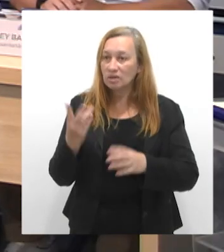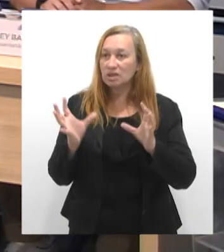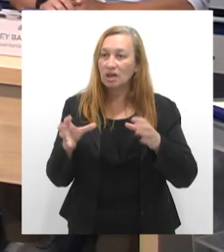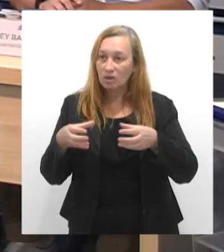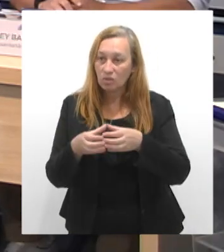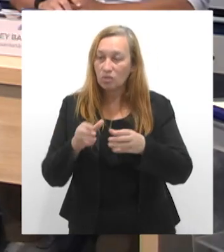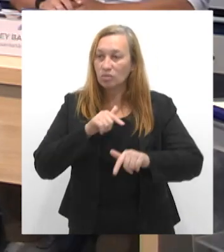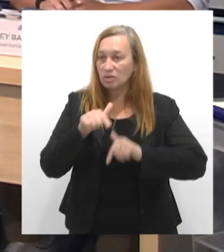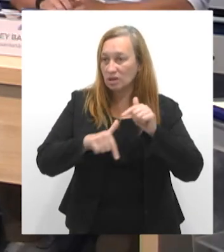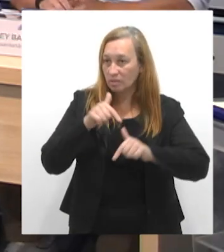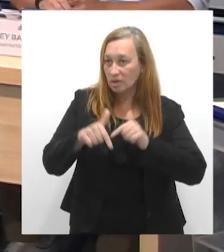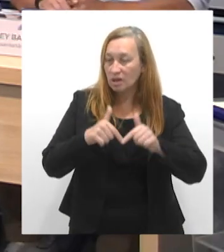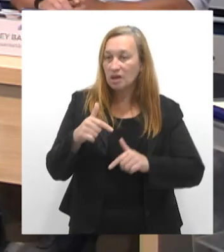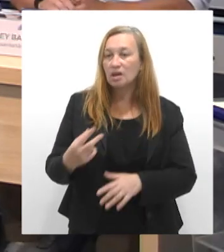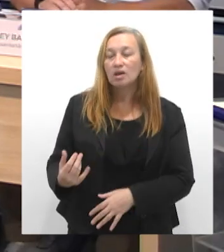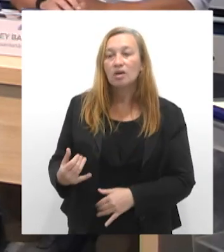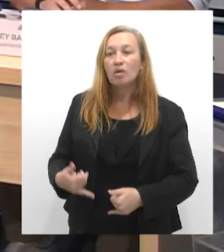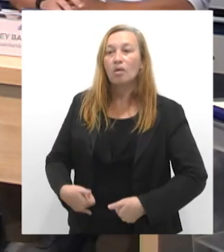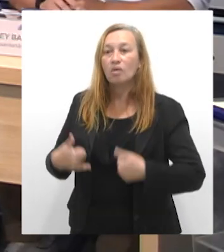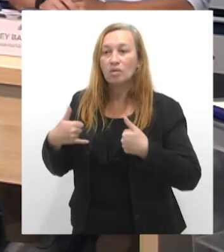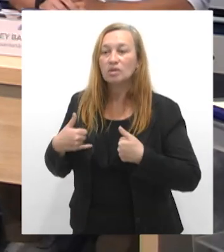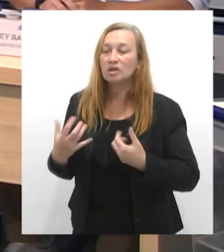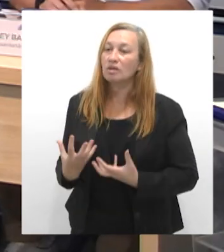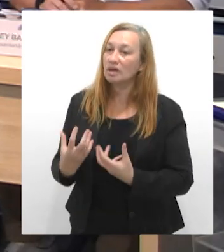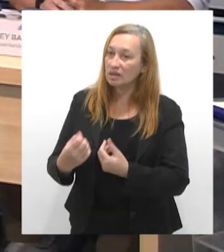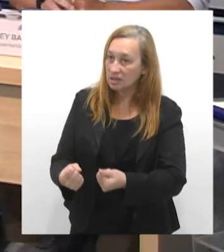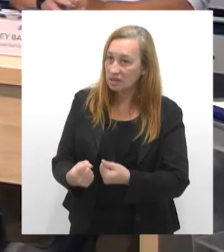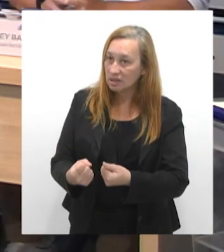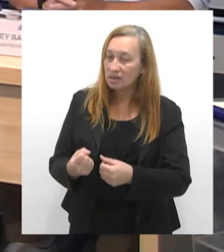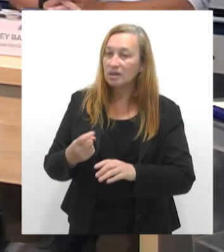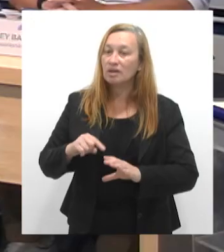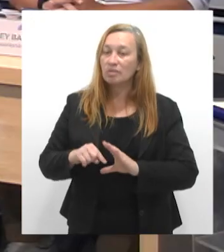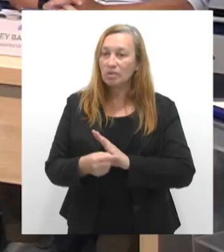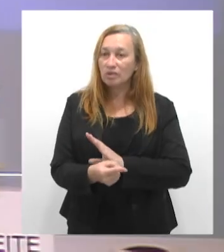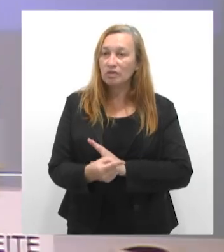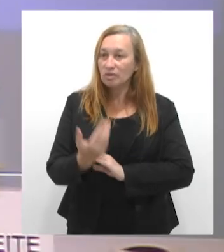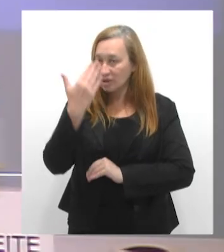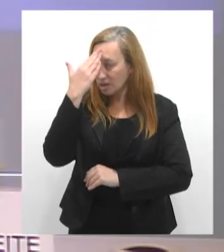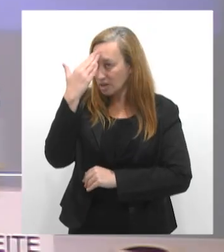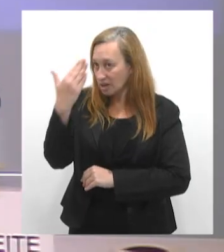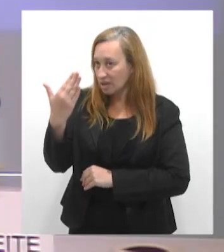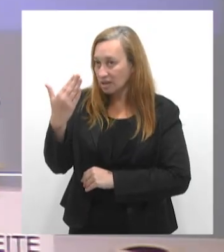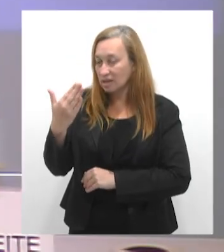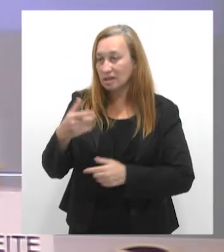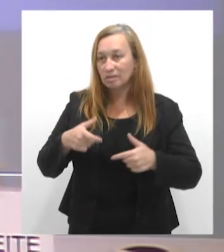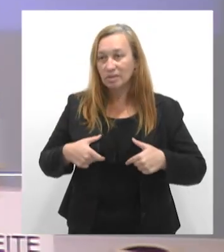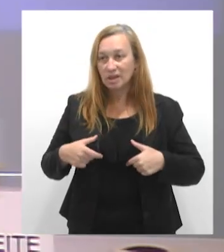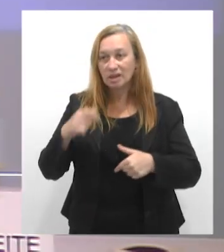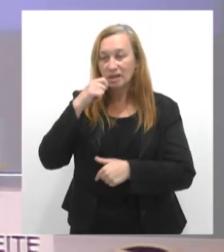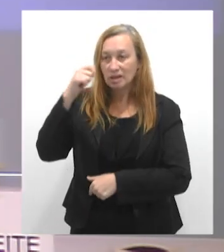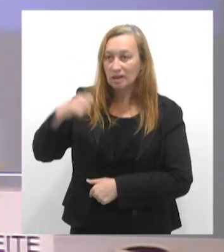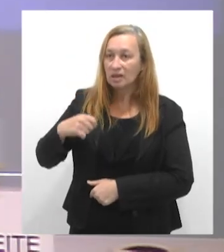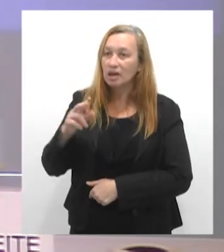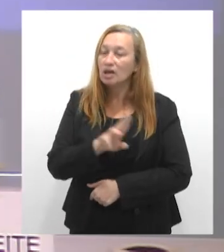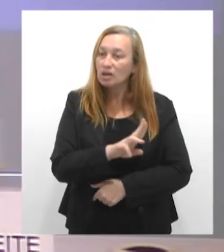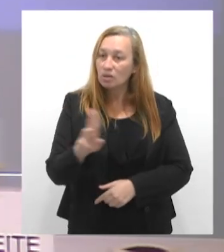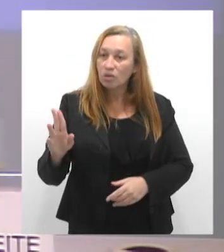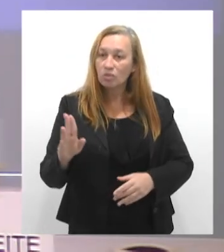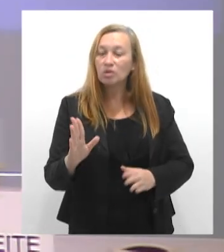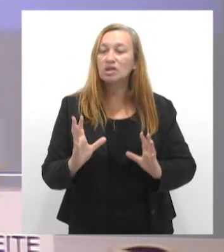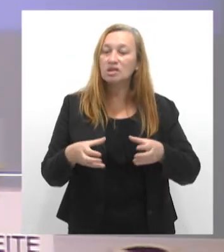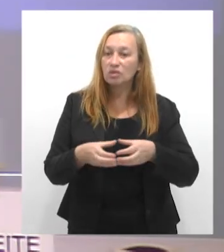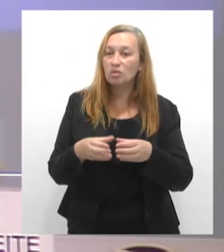é muita honra que eu hoje recebo, profundamente agradecido a Medalha Tiradentes, em nome dessa